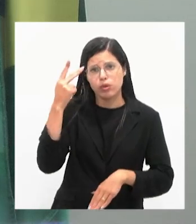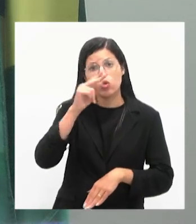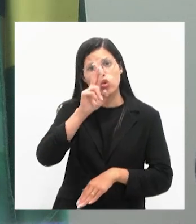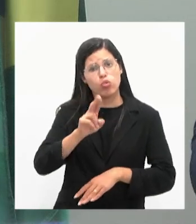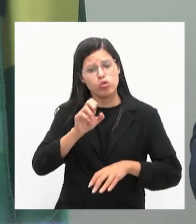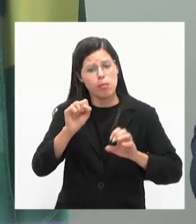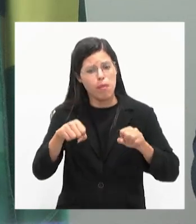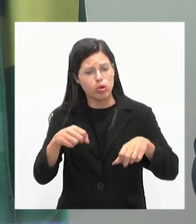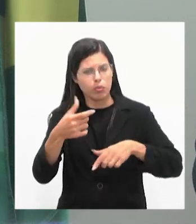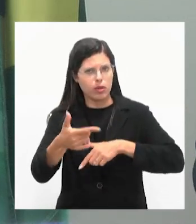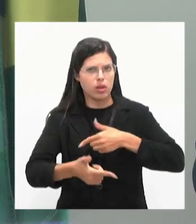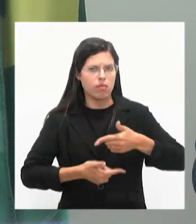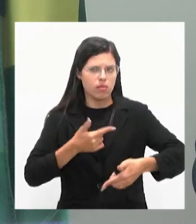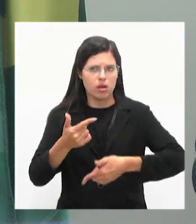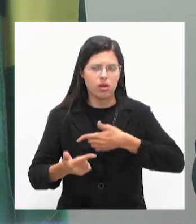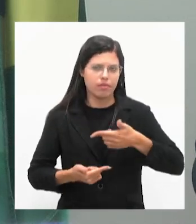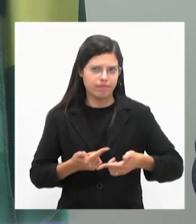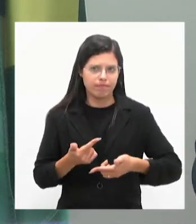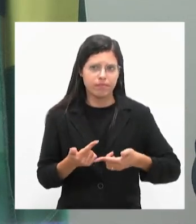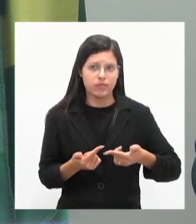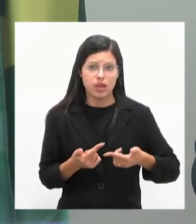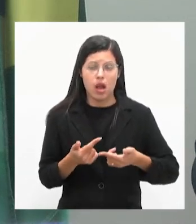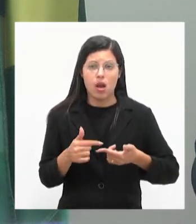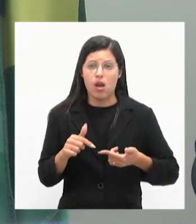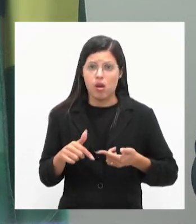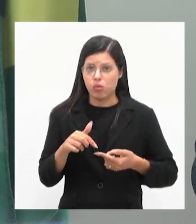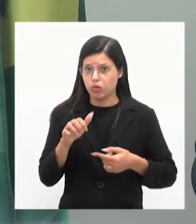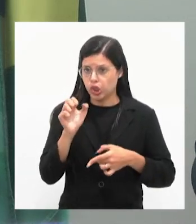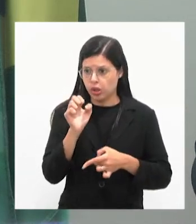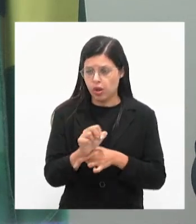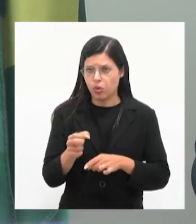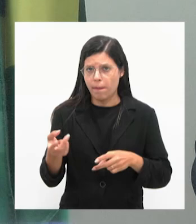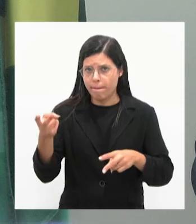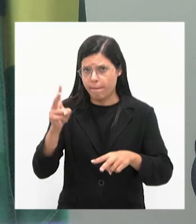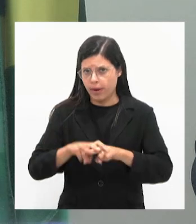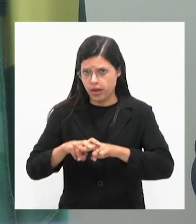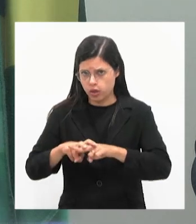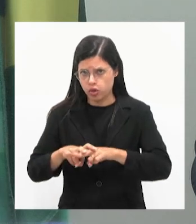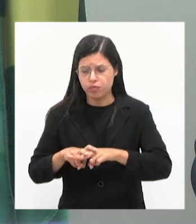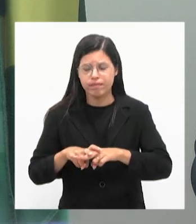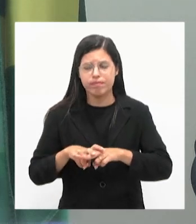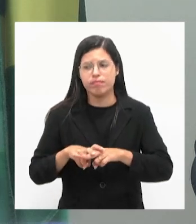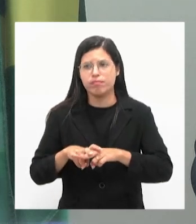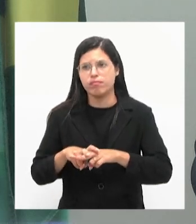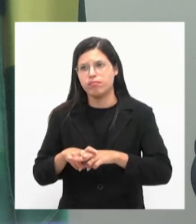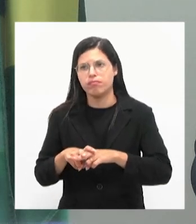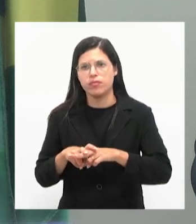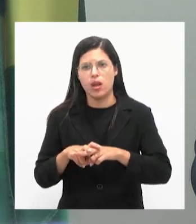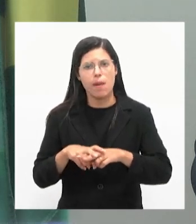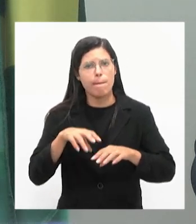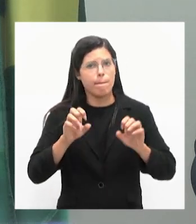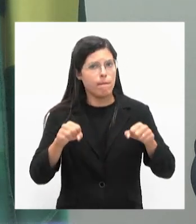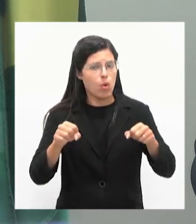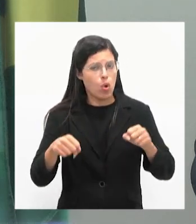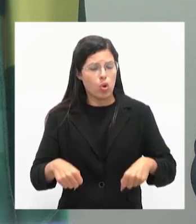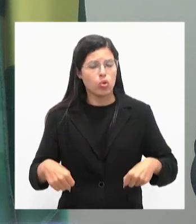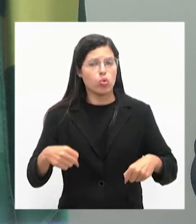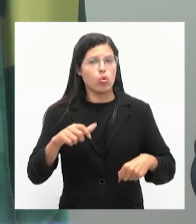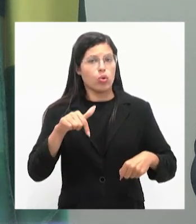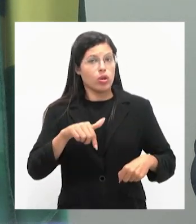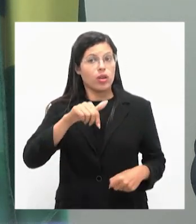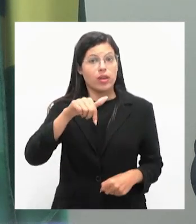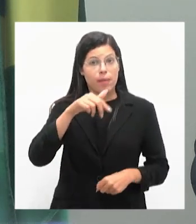partir do momento que o Estado prende ou apreende a moto, que é o instrumento de trabalho, de